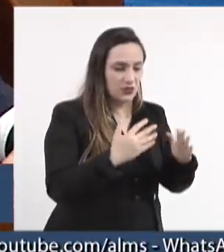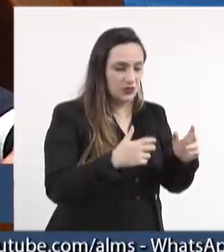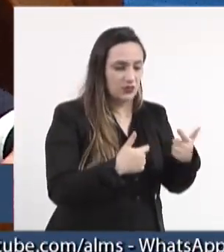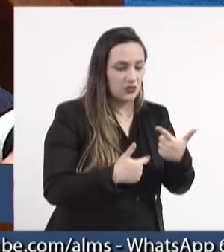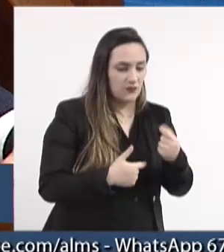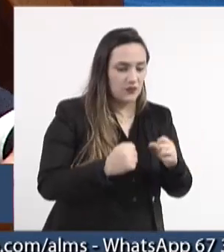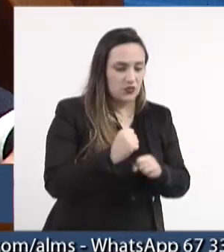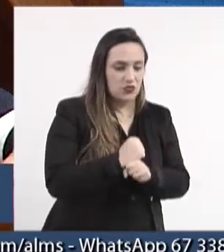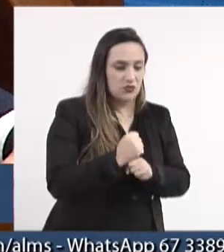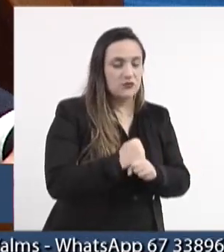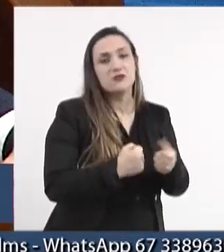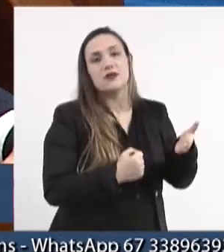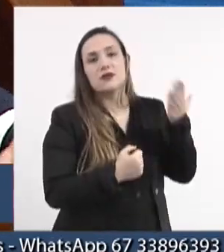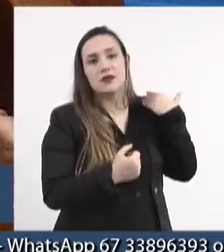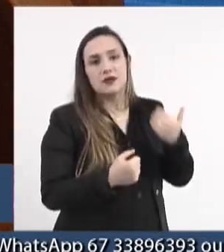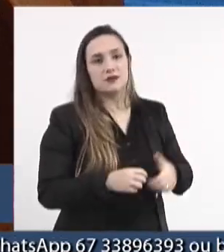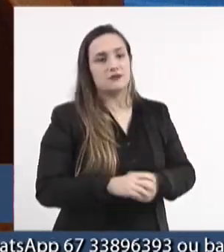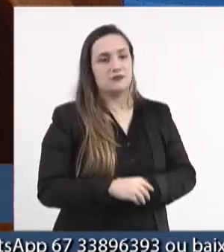atrás.